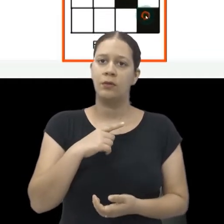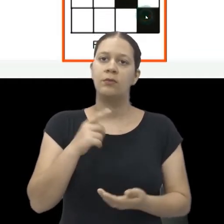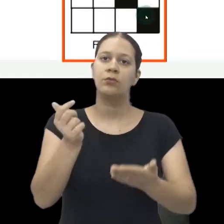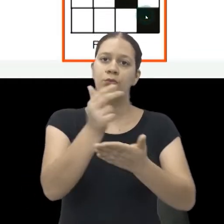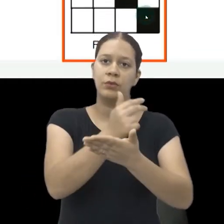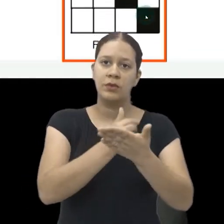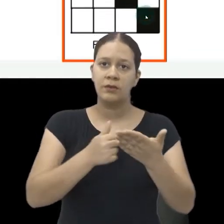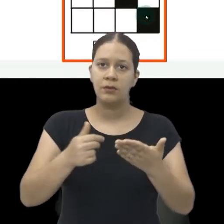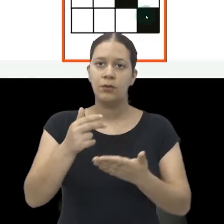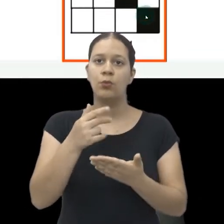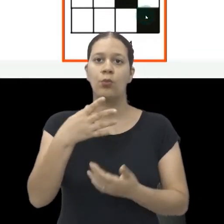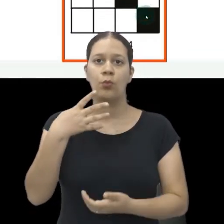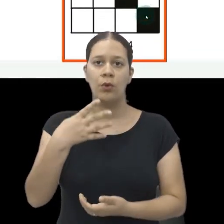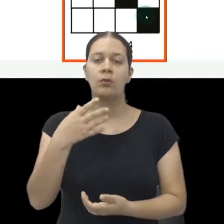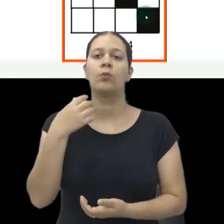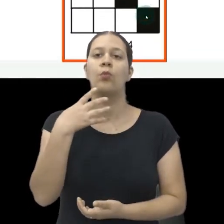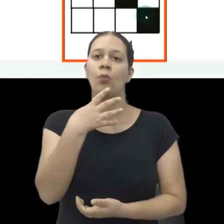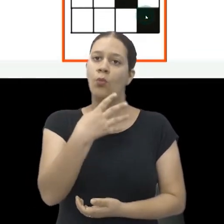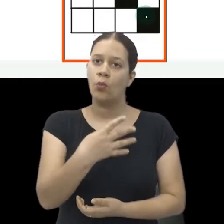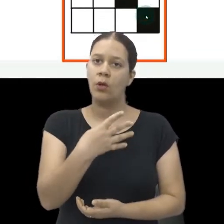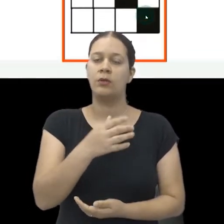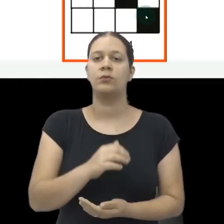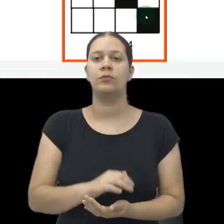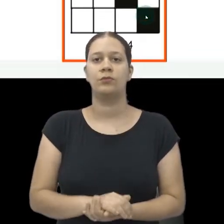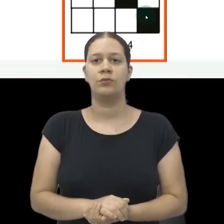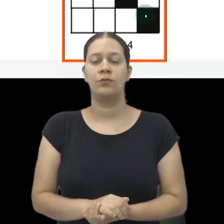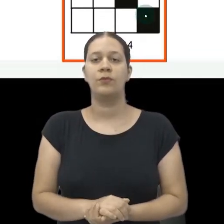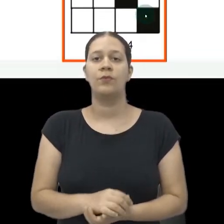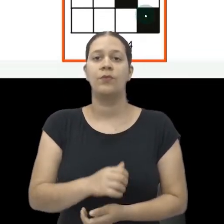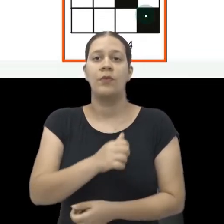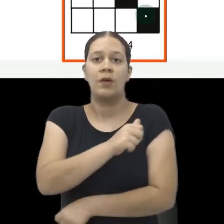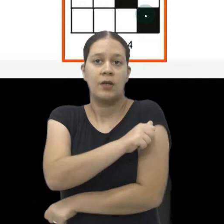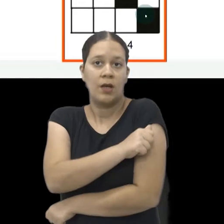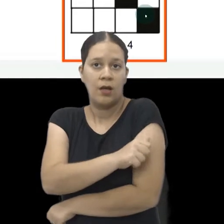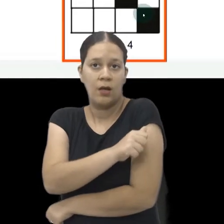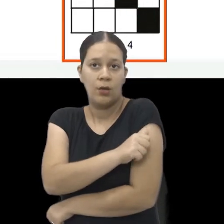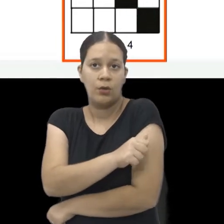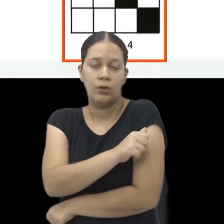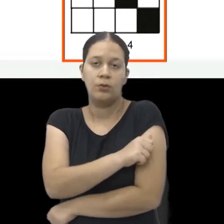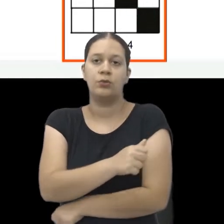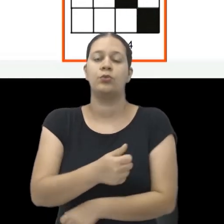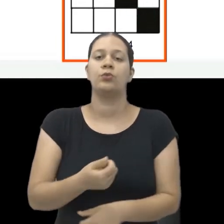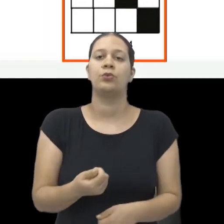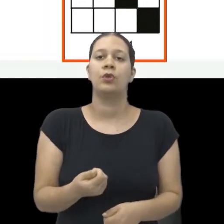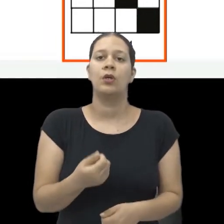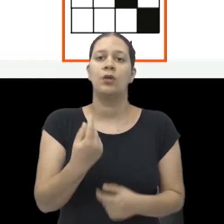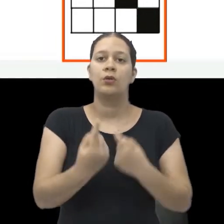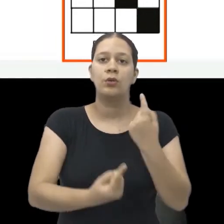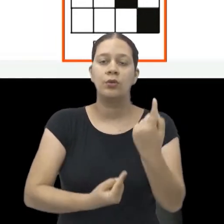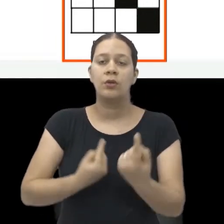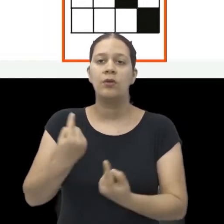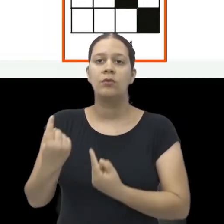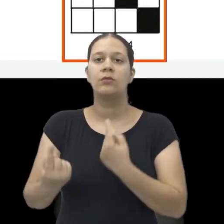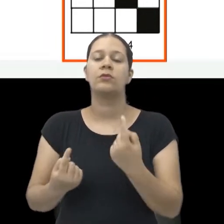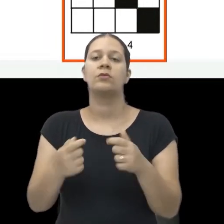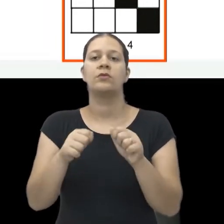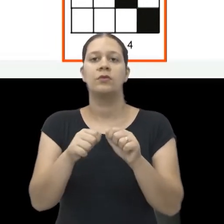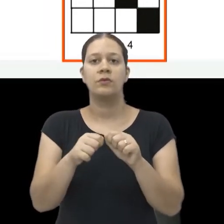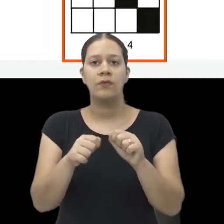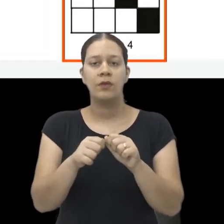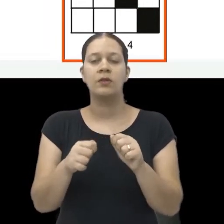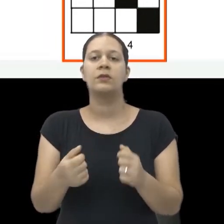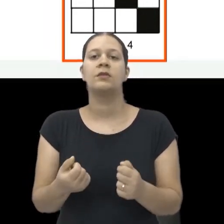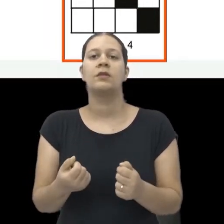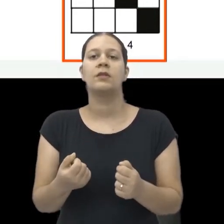quadrados pretos, que é uma das diagonais. Caro aluno, veja o seguinte: na figura 1 eu tenho um quadrado preto,